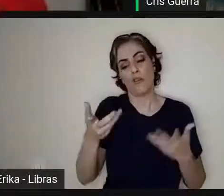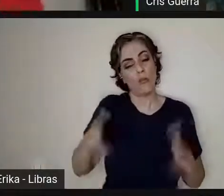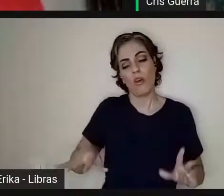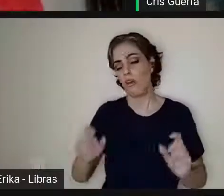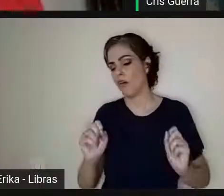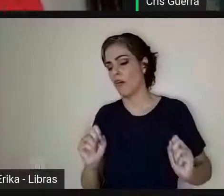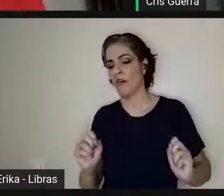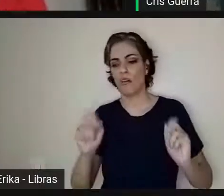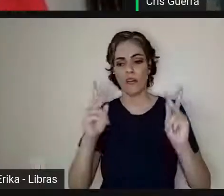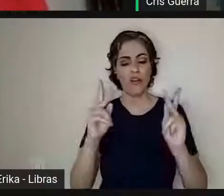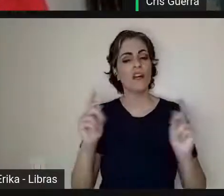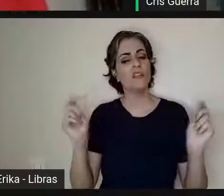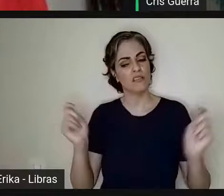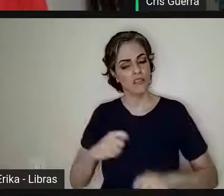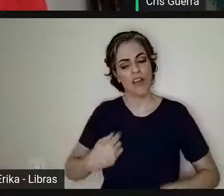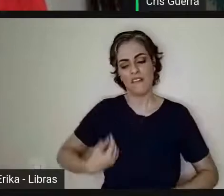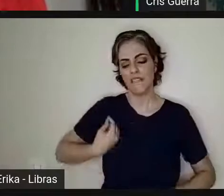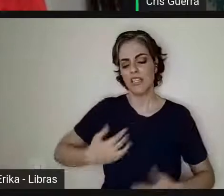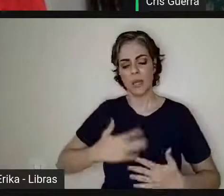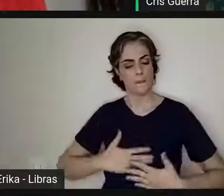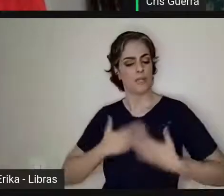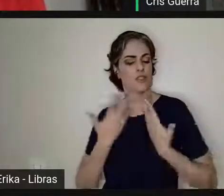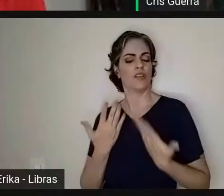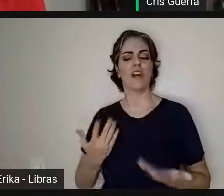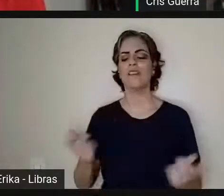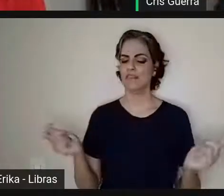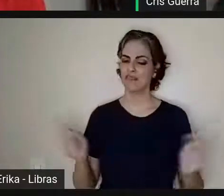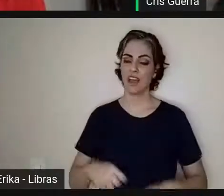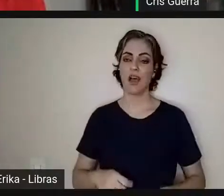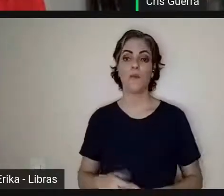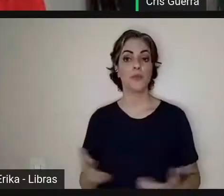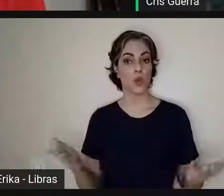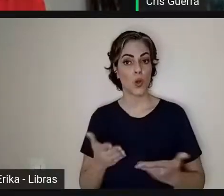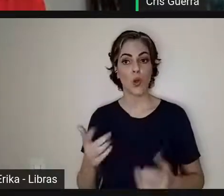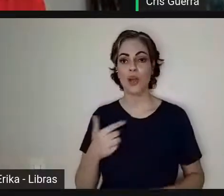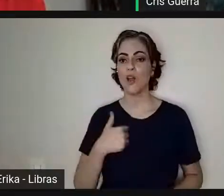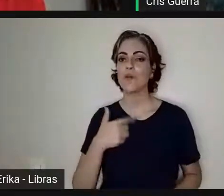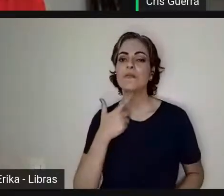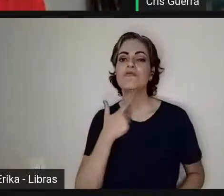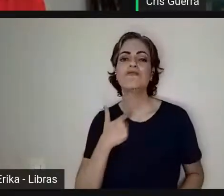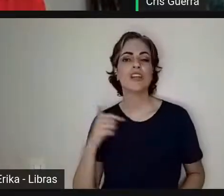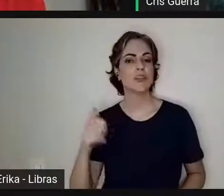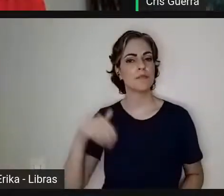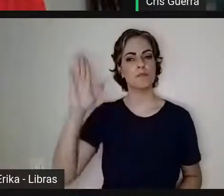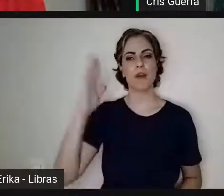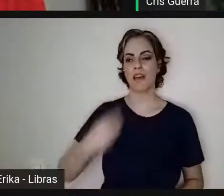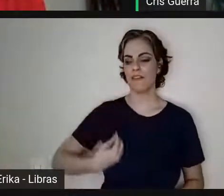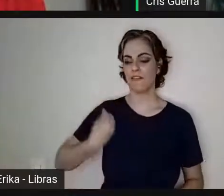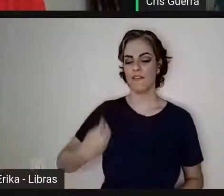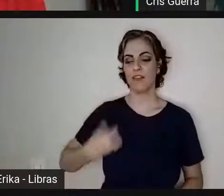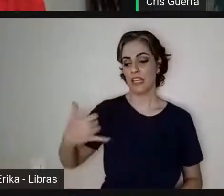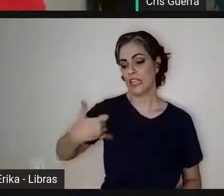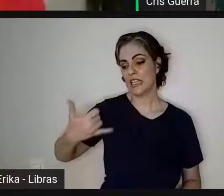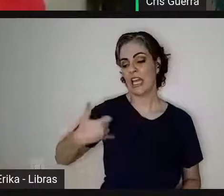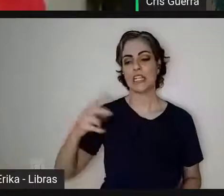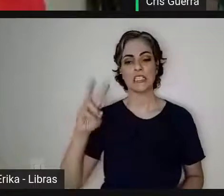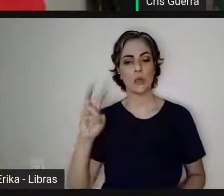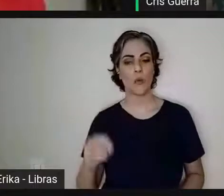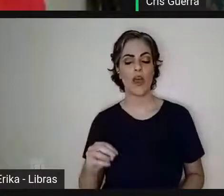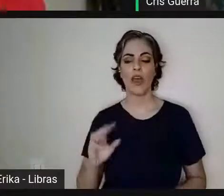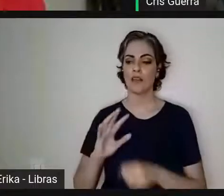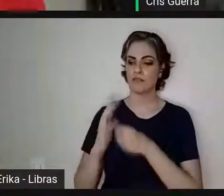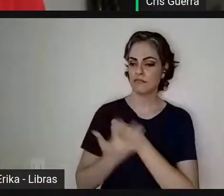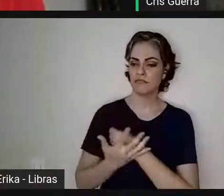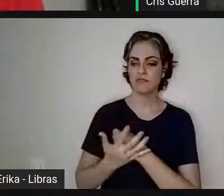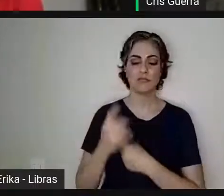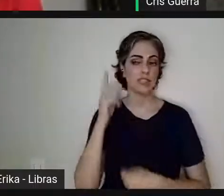ter tesão pela vida, né? Eu acho que hoje eu tenho mais tesão pela vida, mesmo com pandemia, mesmo com 50 anos, mesmo meio surda, porque eu